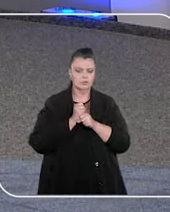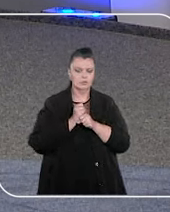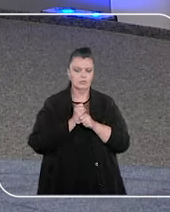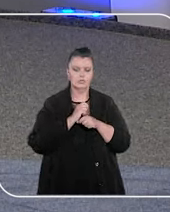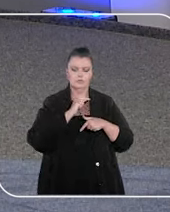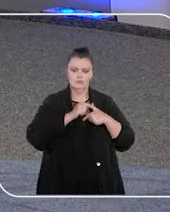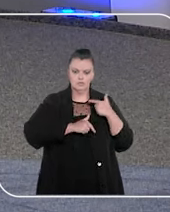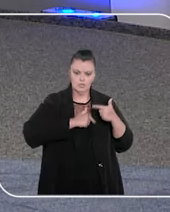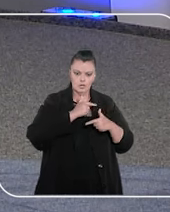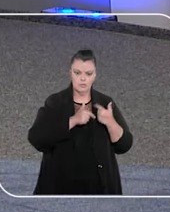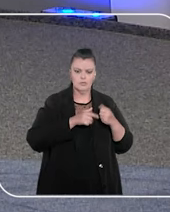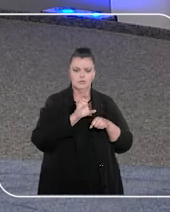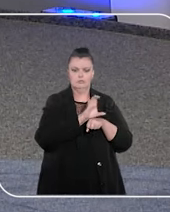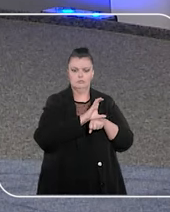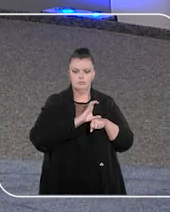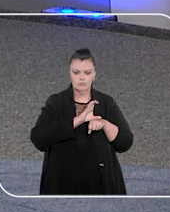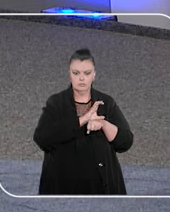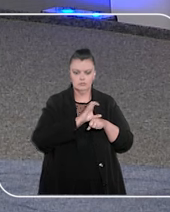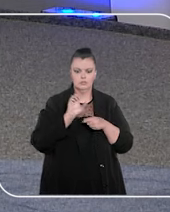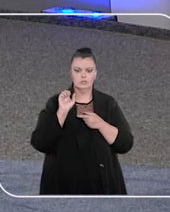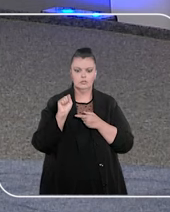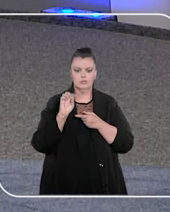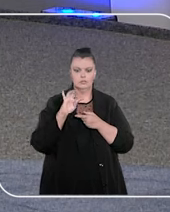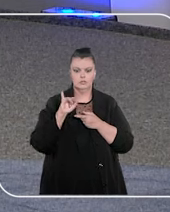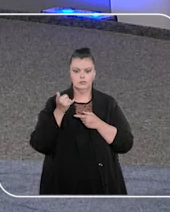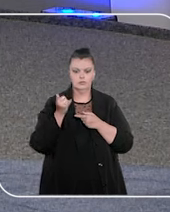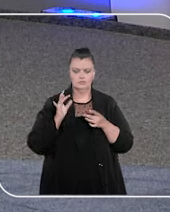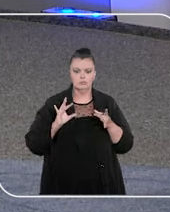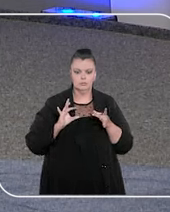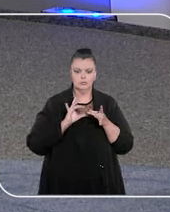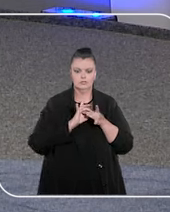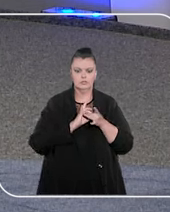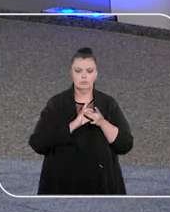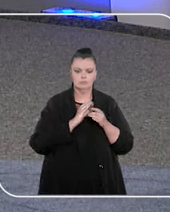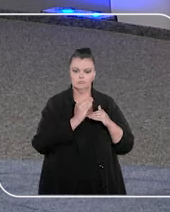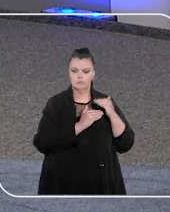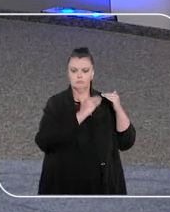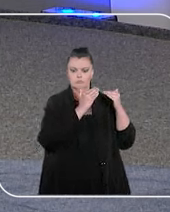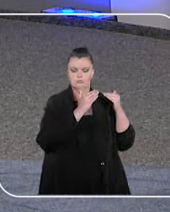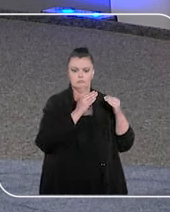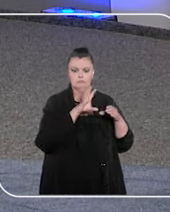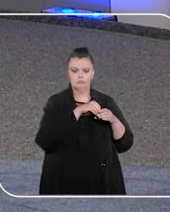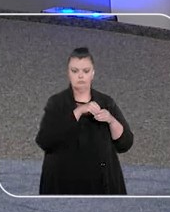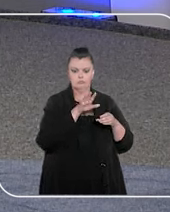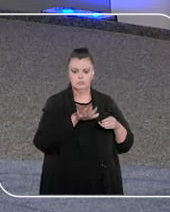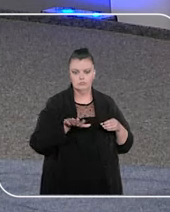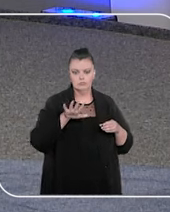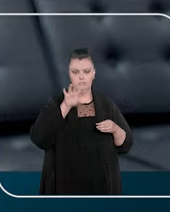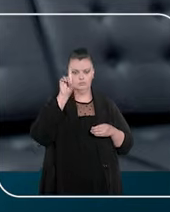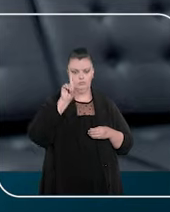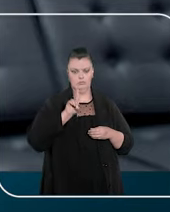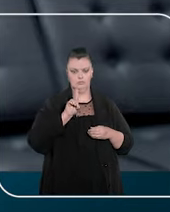STJ também vem fortalecendo esse campo do direito, ministro?